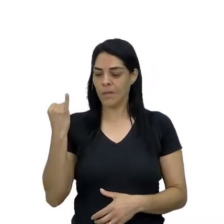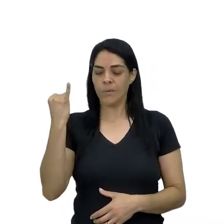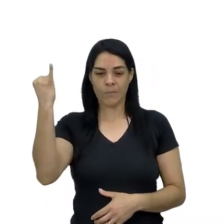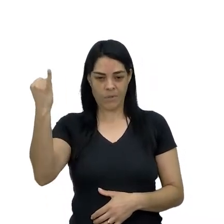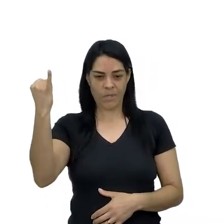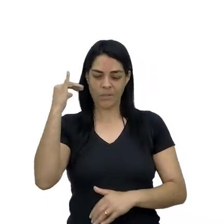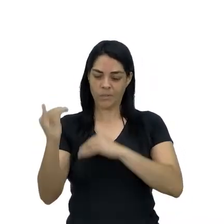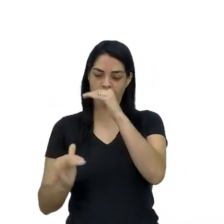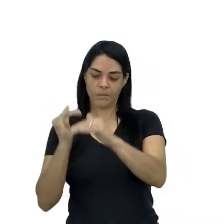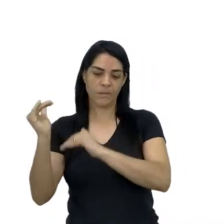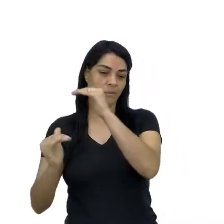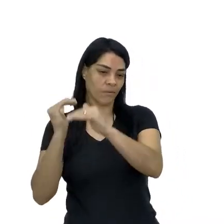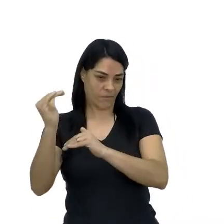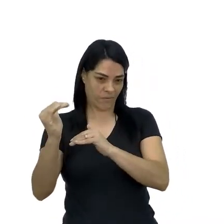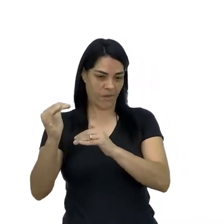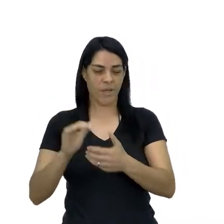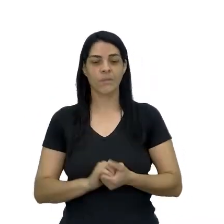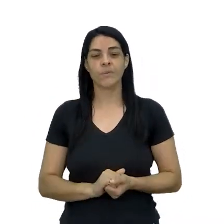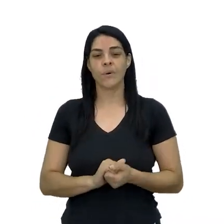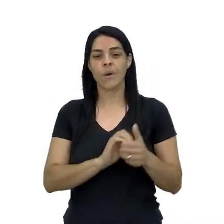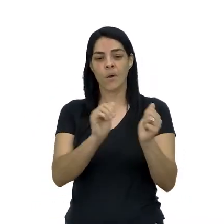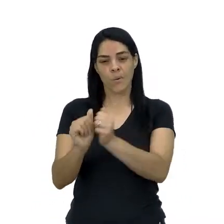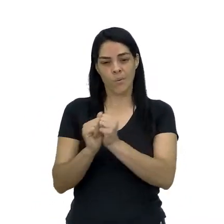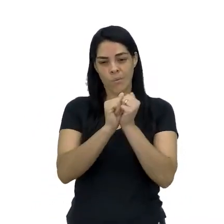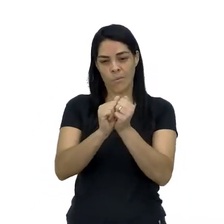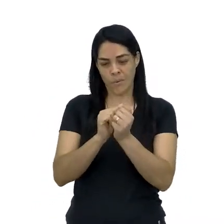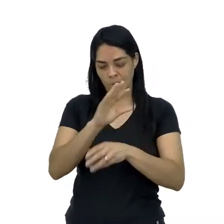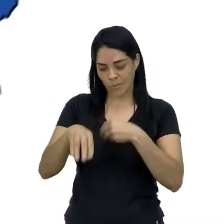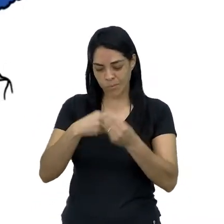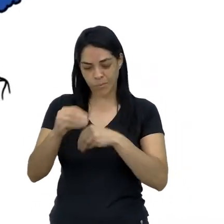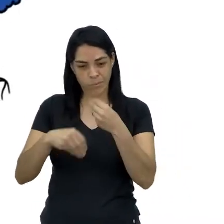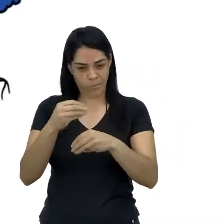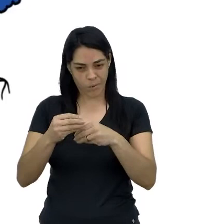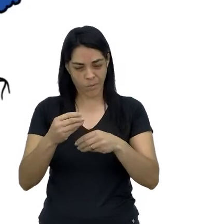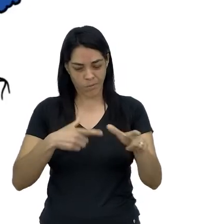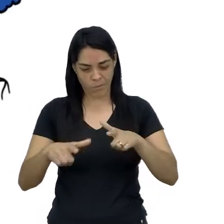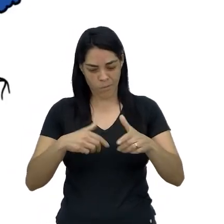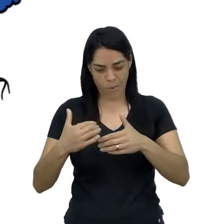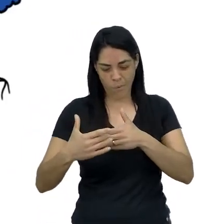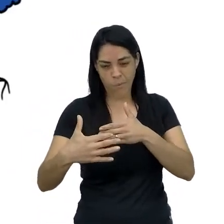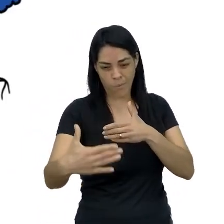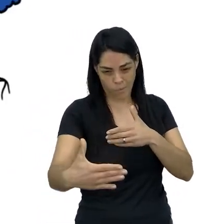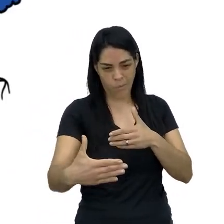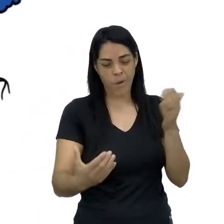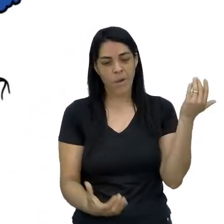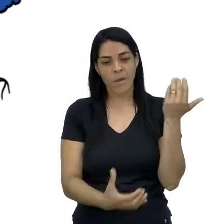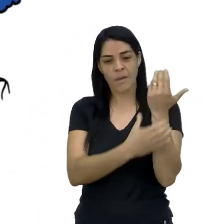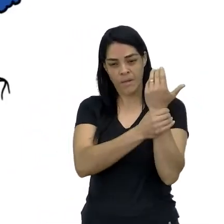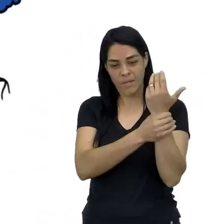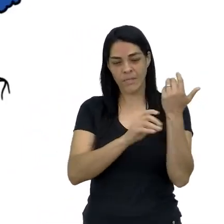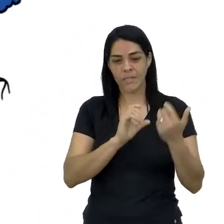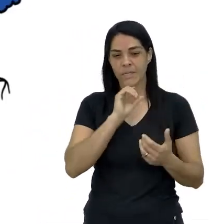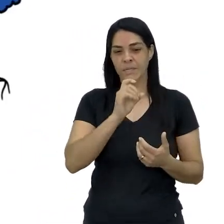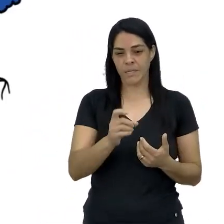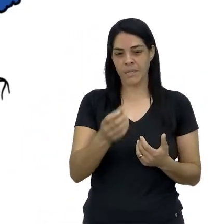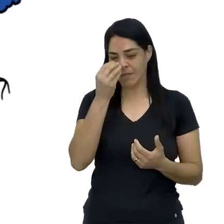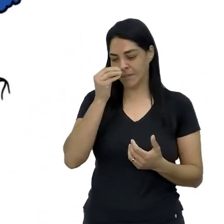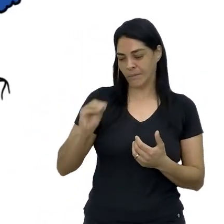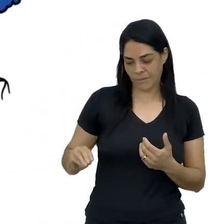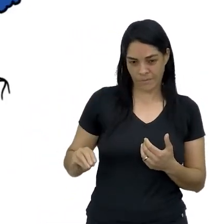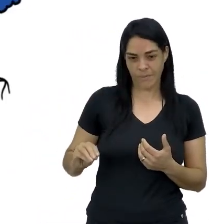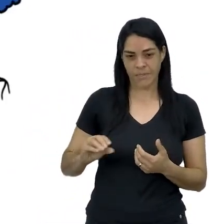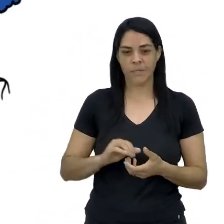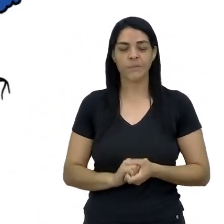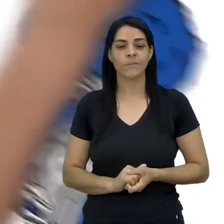a desempenhar. Seu envolvimento assegura engajamento a longo prazo e garante que ninguém seja deixado para